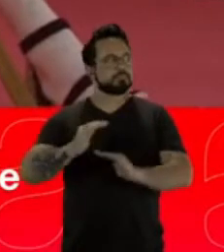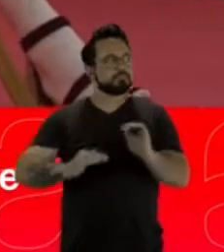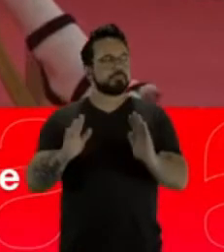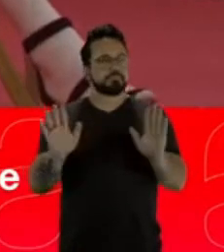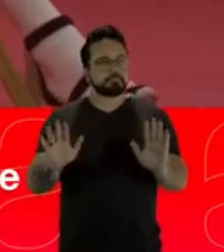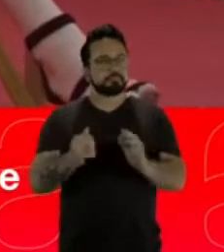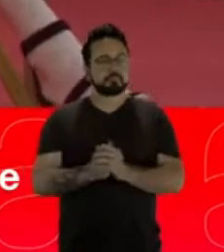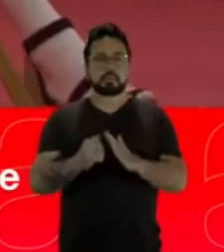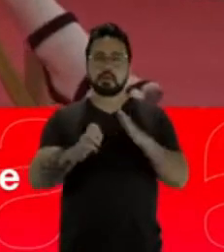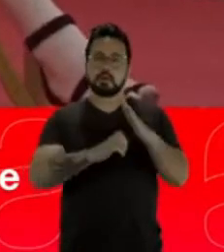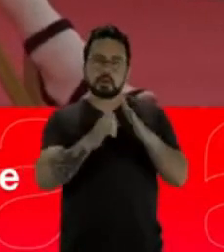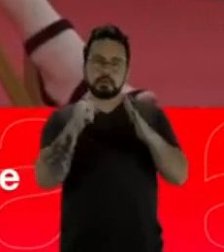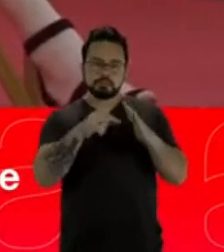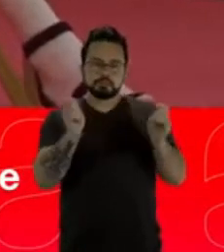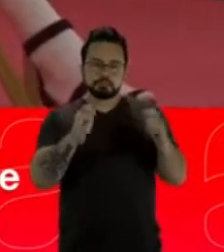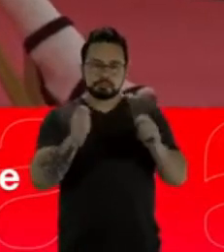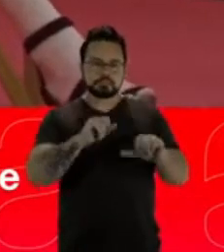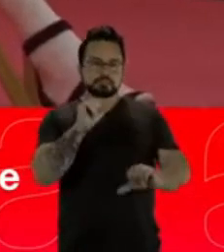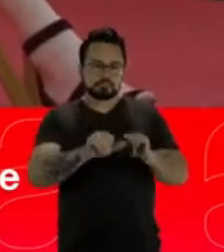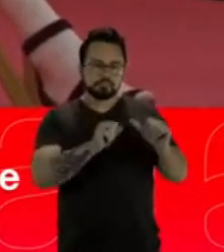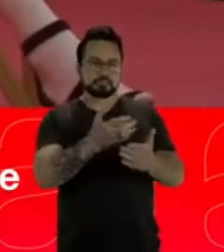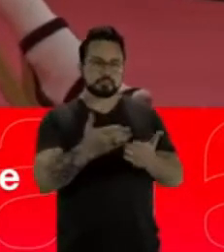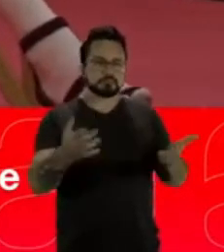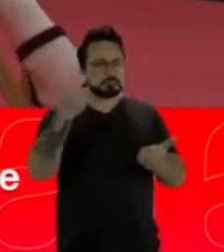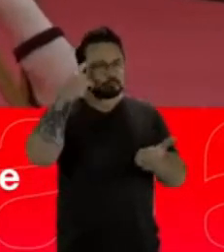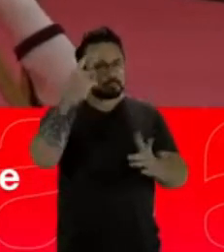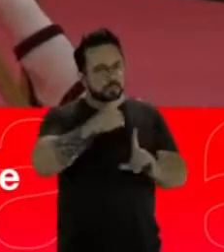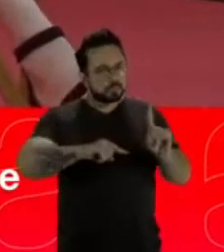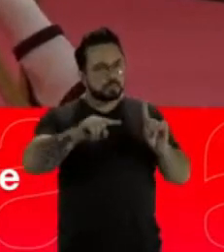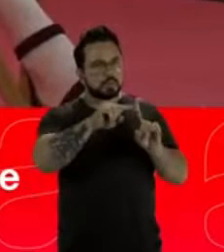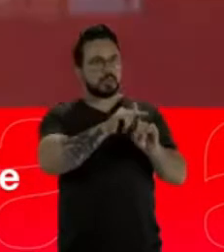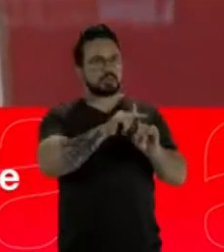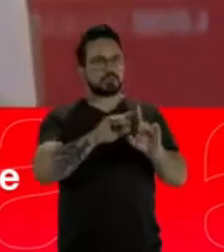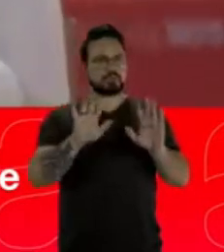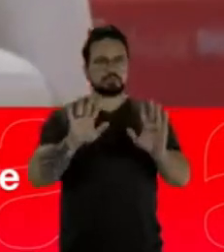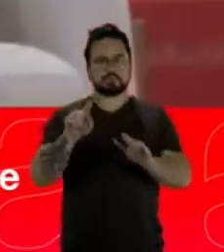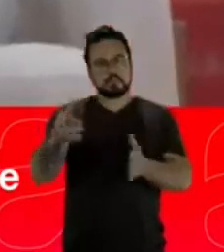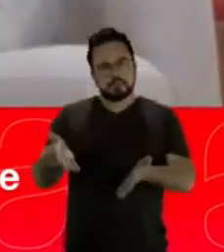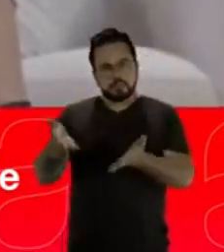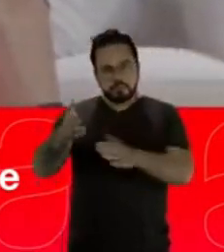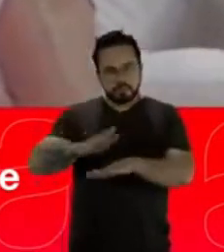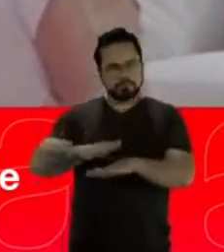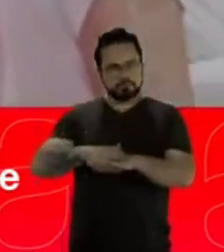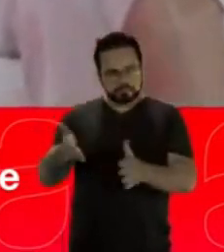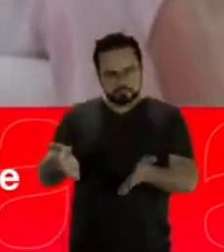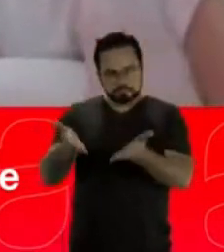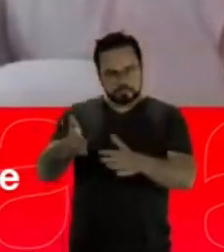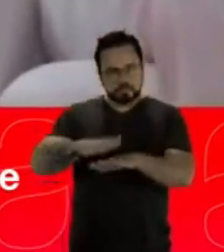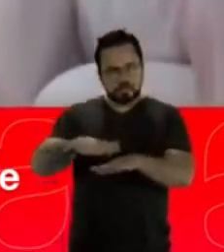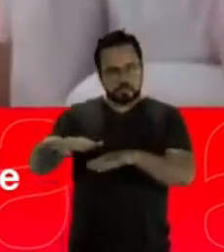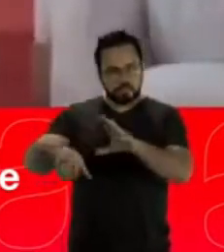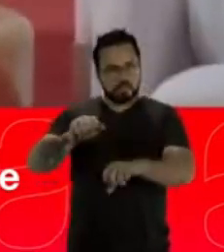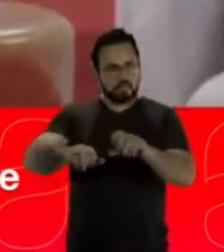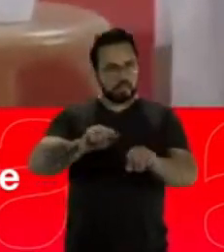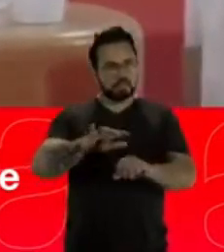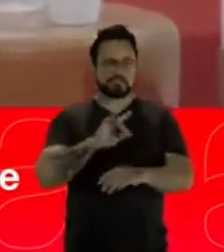Como grandes empresas poderiam afetar isso, né? É claro que, se a gente pensar positivamente, a gente fala, vai lá e bota a mão na massa, bota alguém para